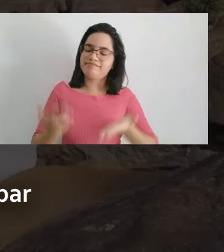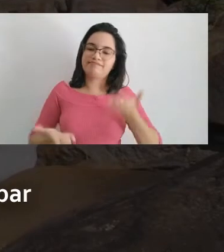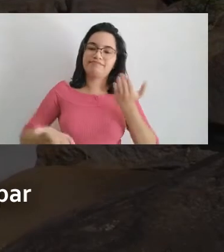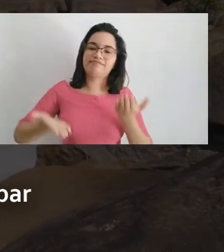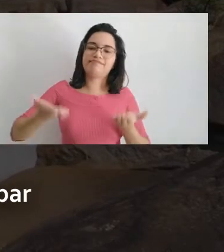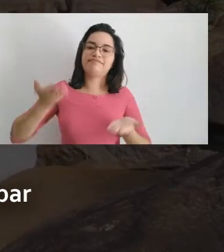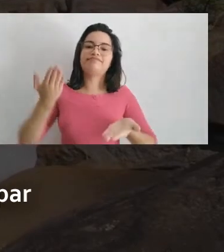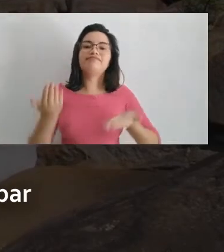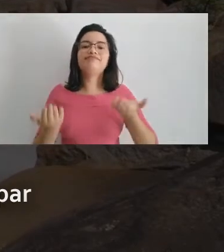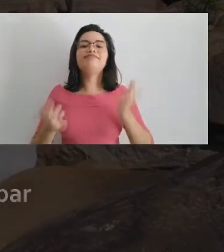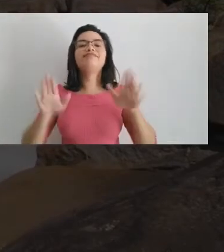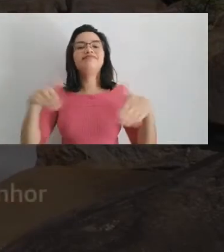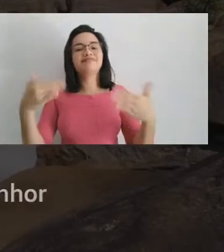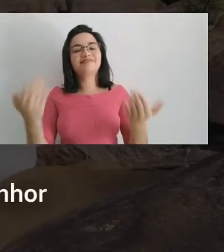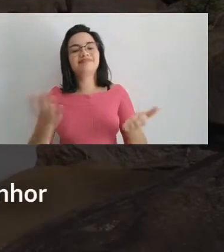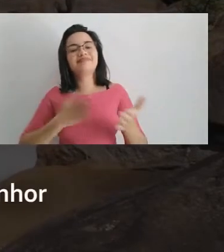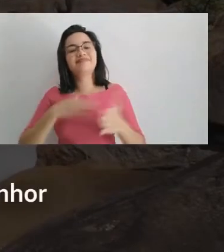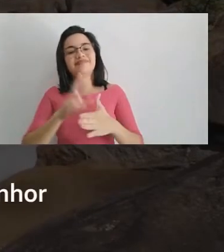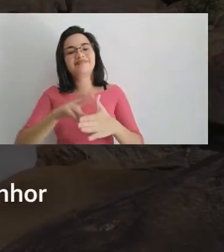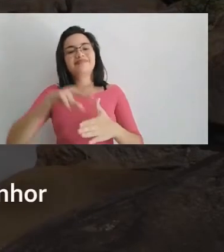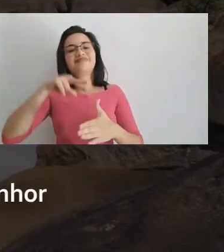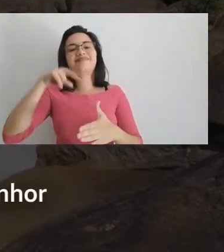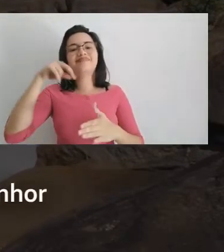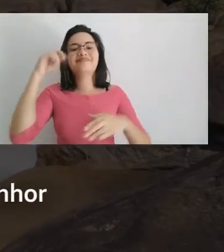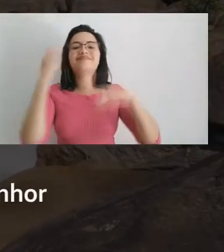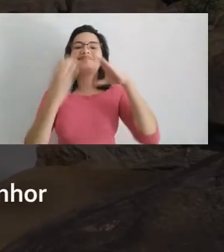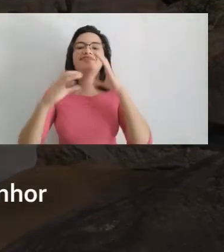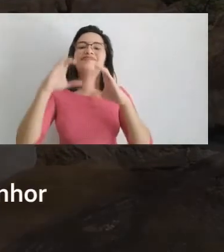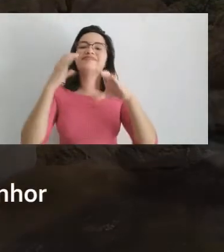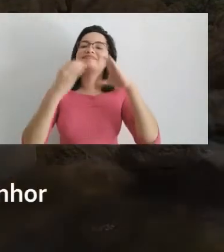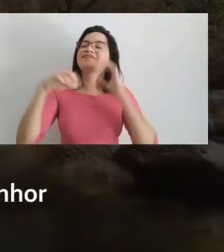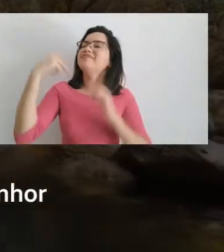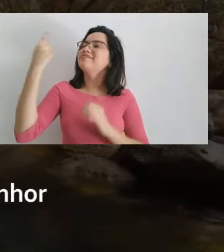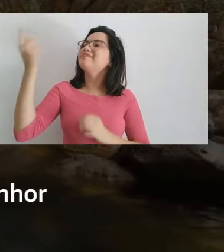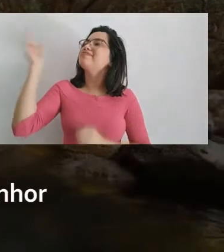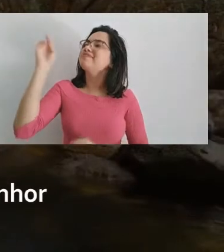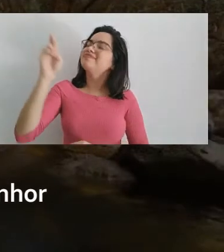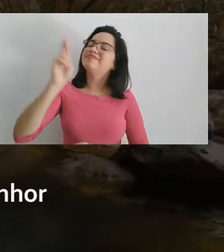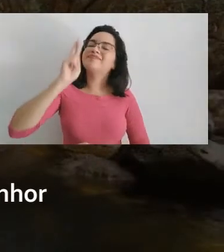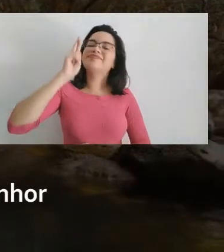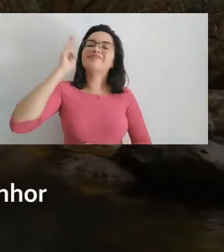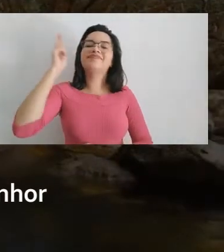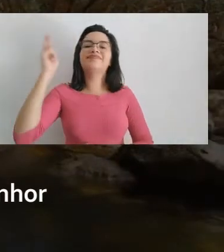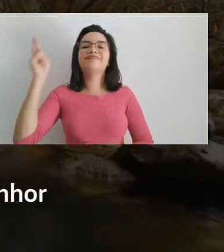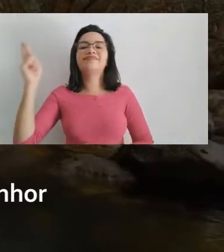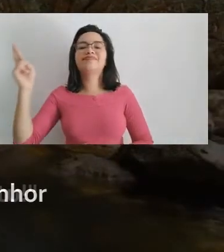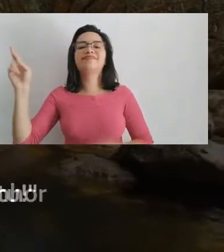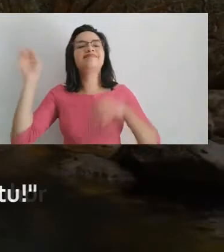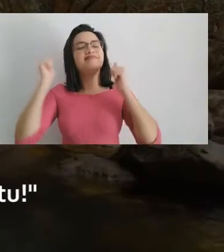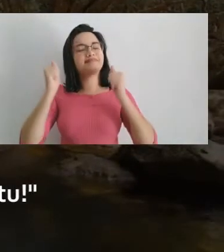sem par. Então minha alma canta-te,